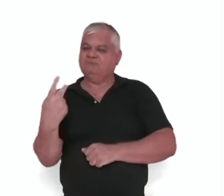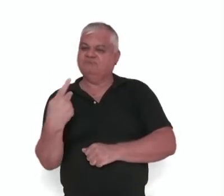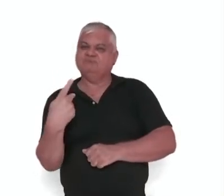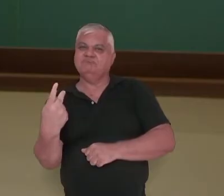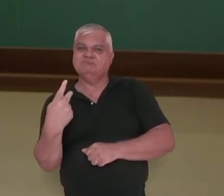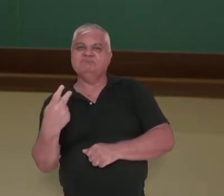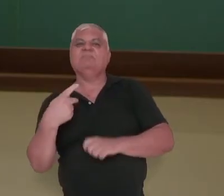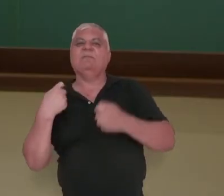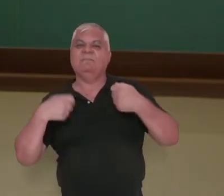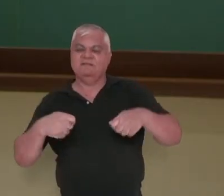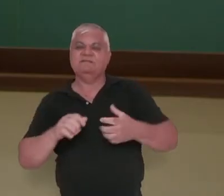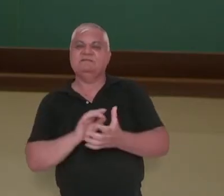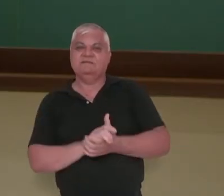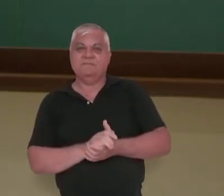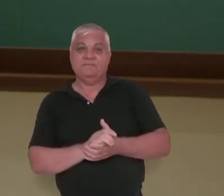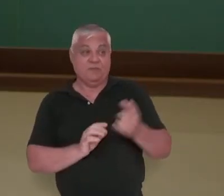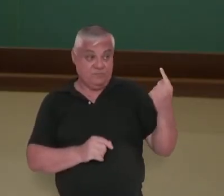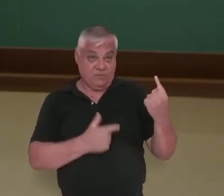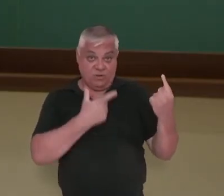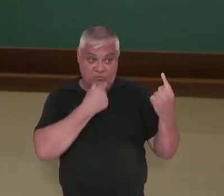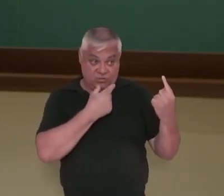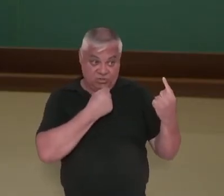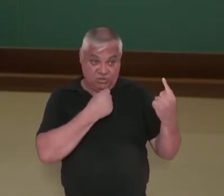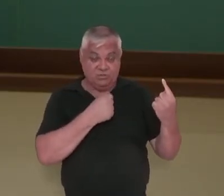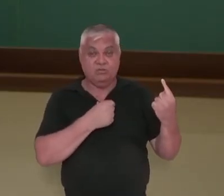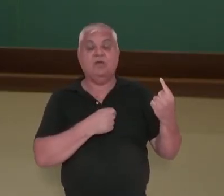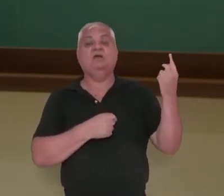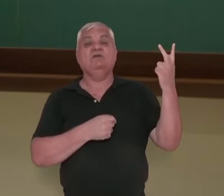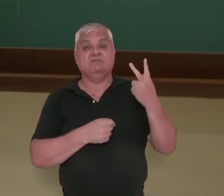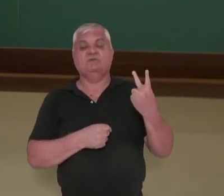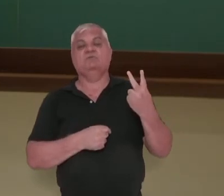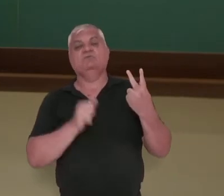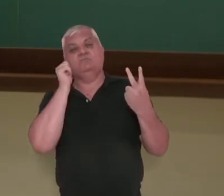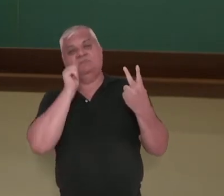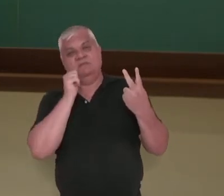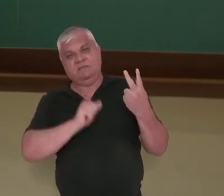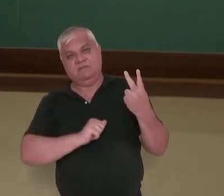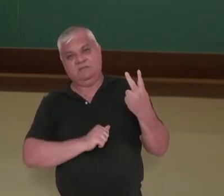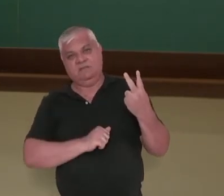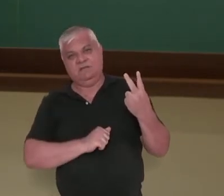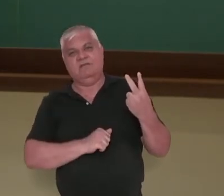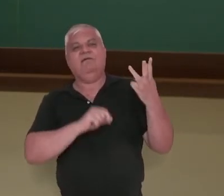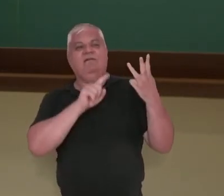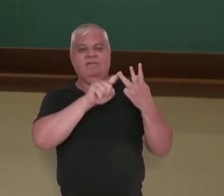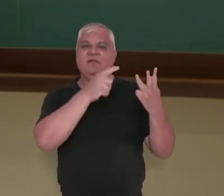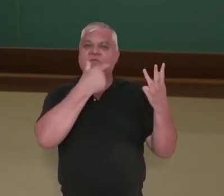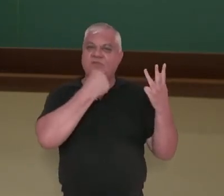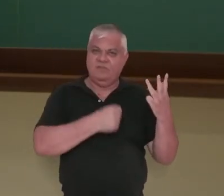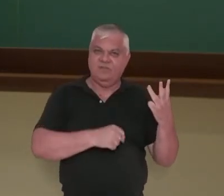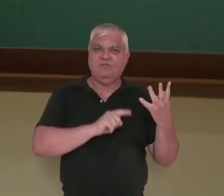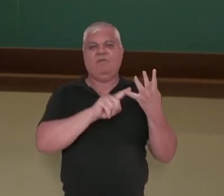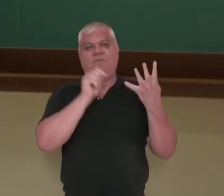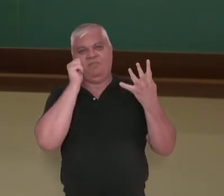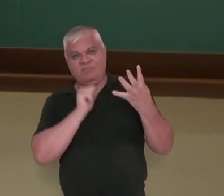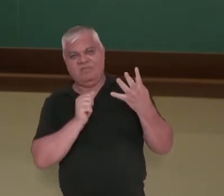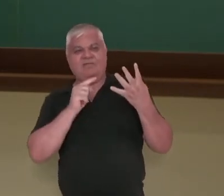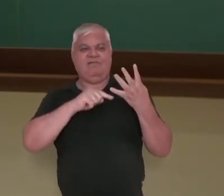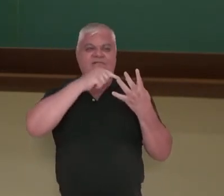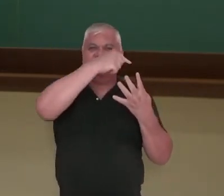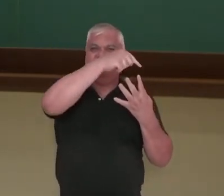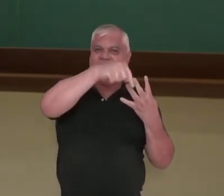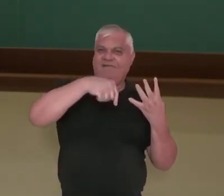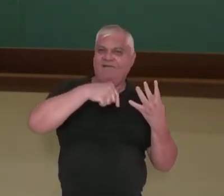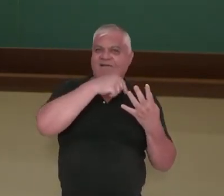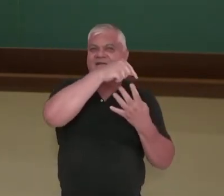a primeira cesta quem marcou foi uma menina, a próxima cesta necessariamente quem vai marcar é um menino e assim